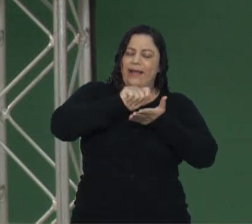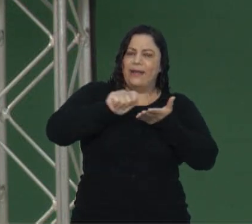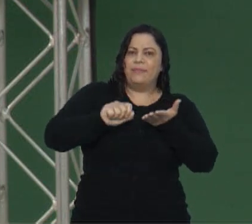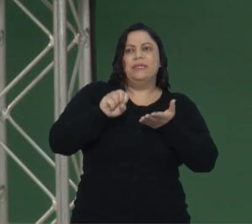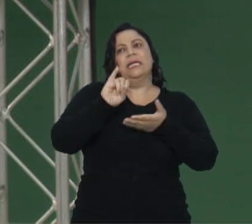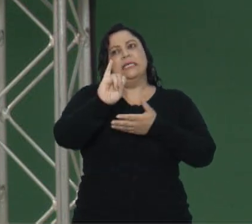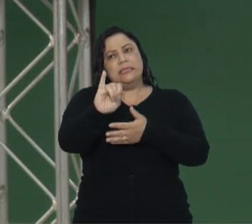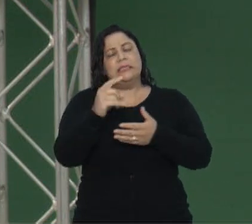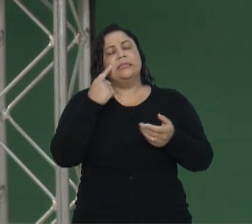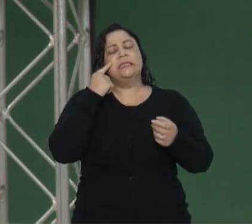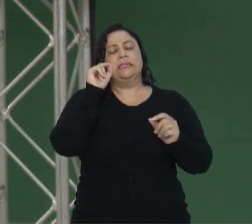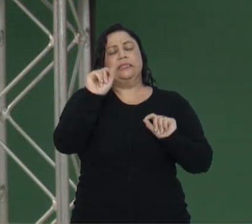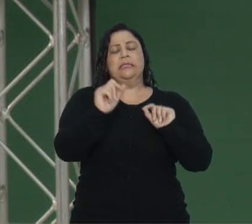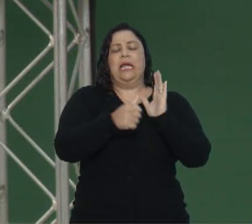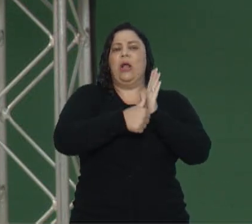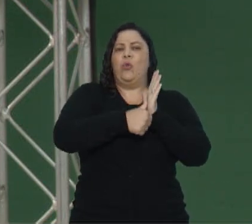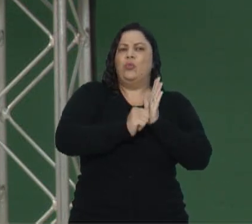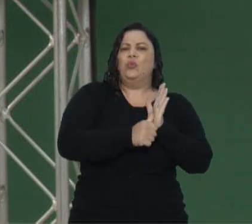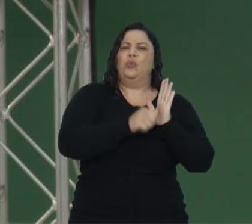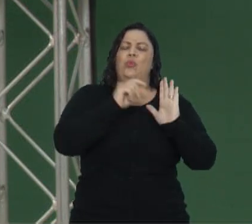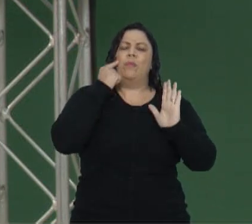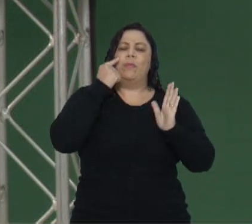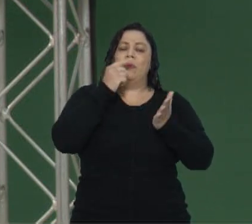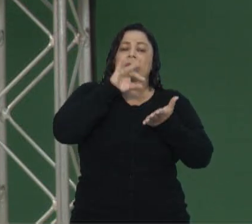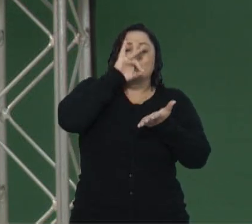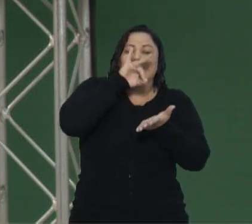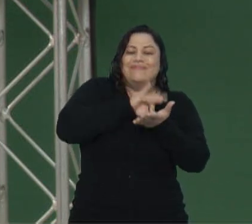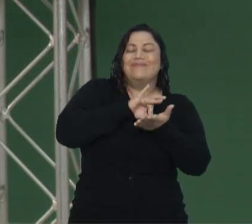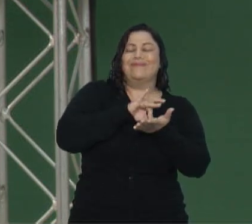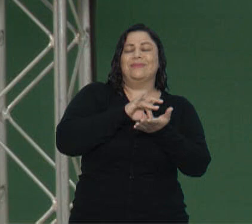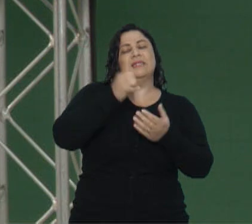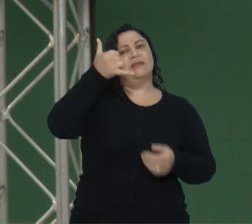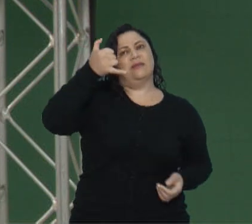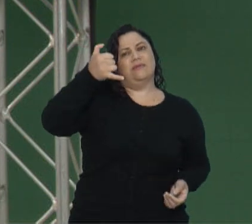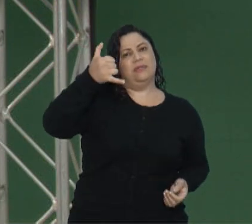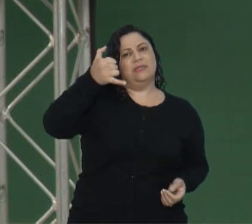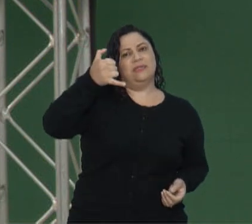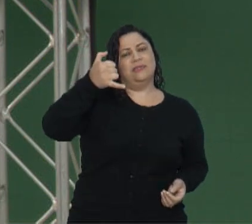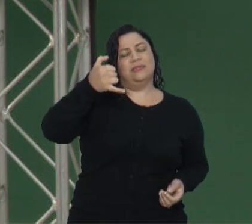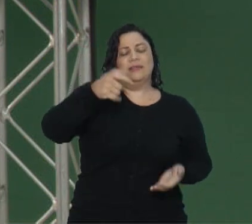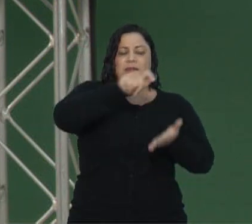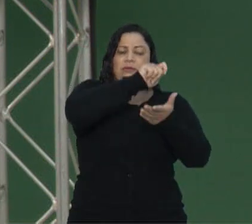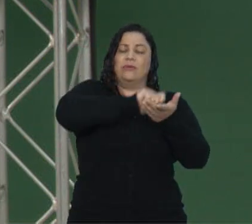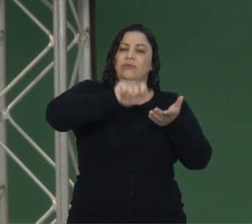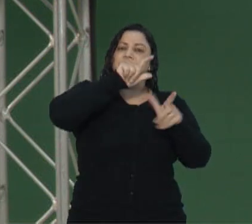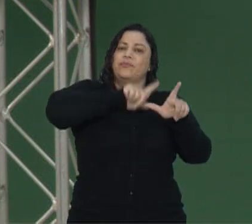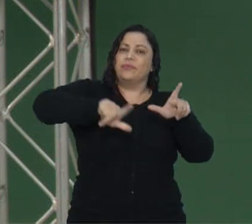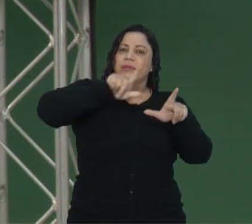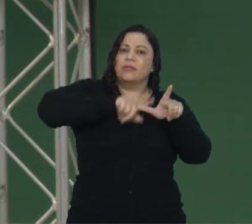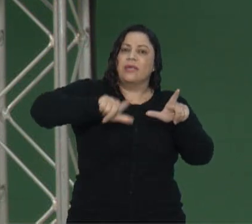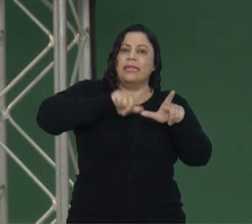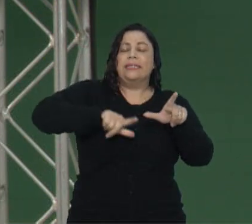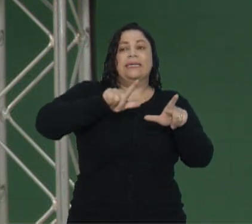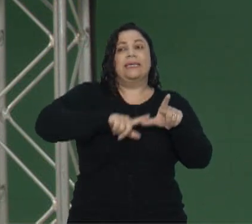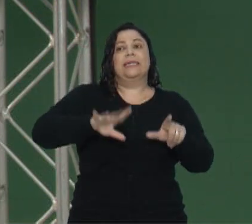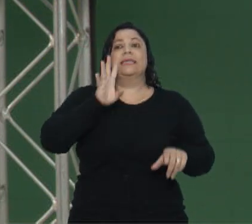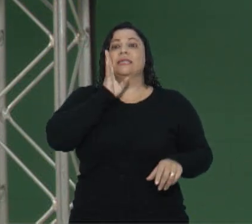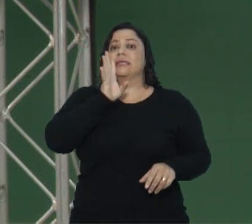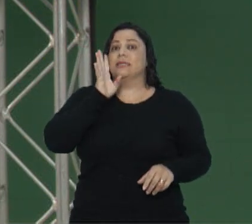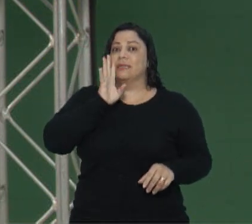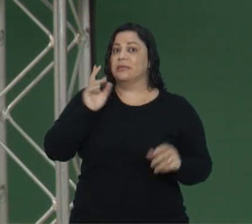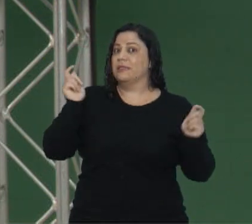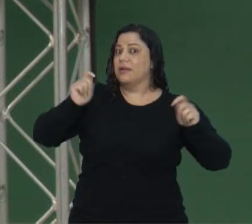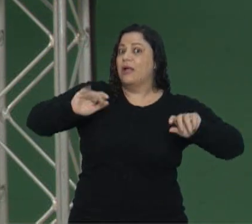documento, vamos fazer a caneta nono ano, não é verdade? Fazer a caneta com uma letra bem bacana. De repente não cabe ali no espaço que foi